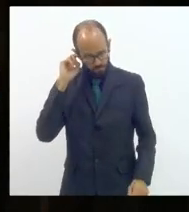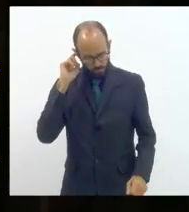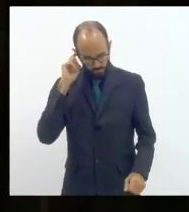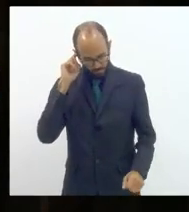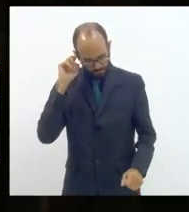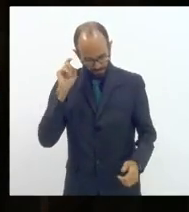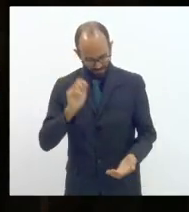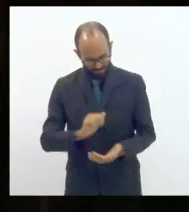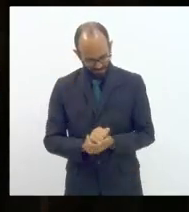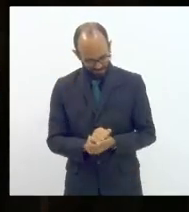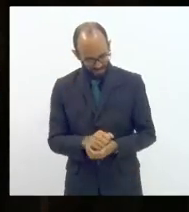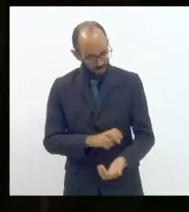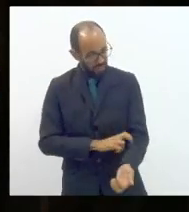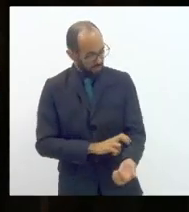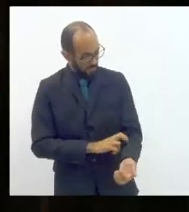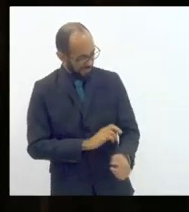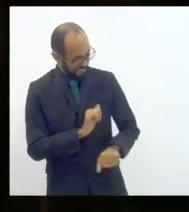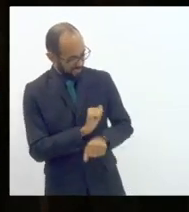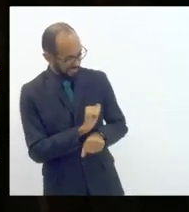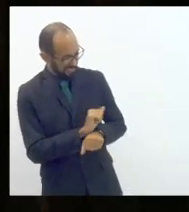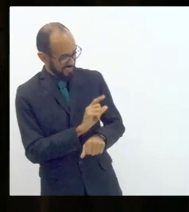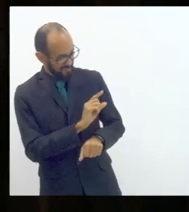Calma, tô muito nervosa.